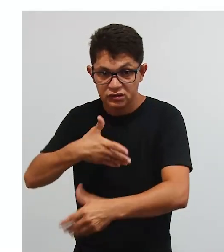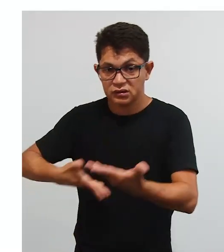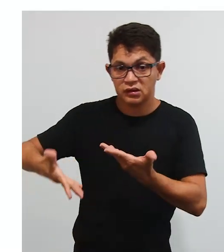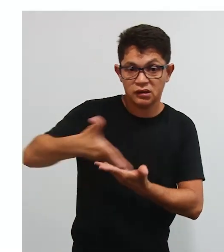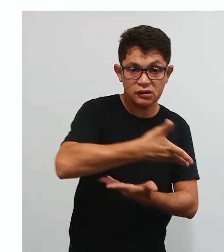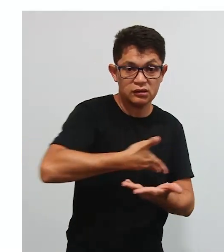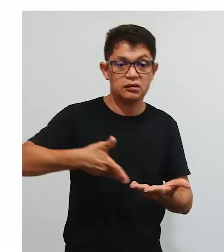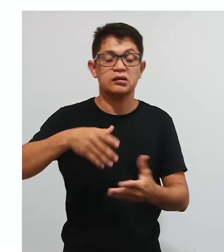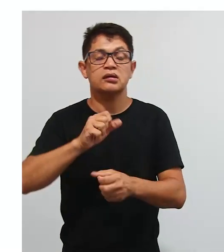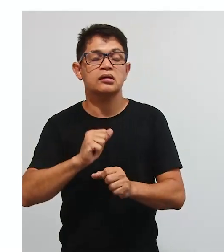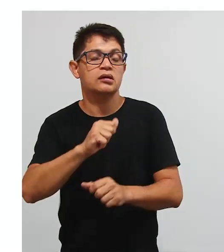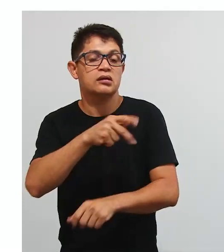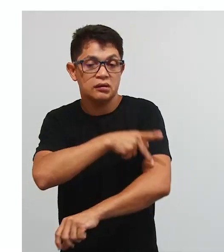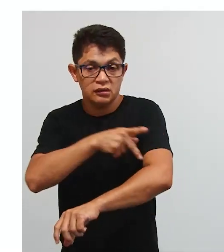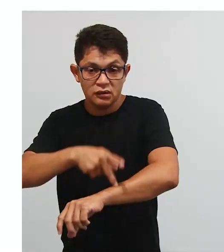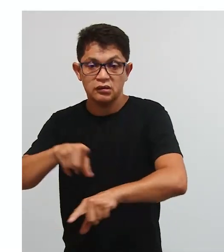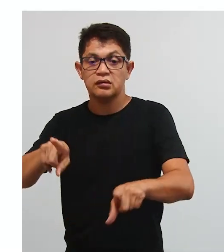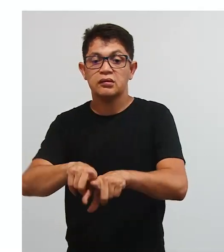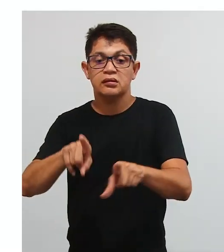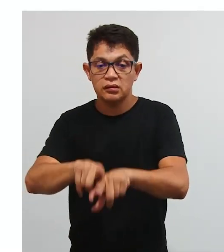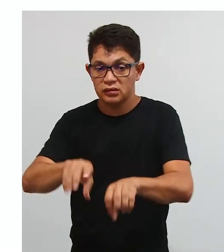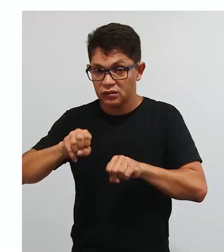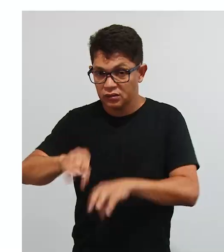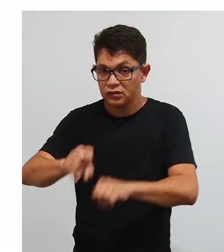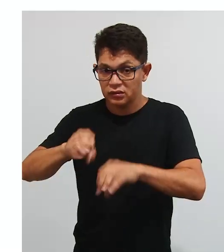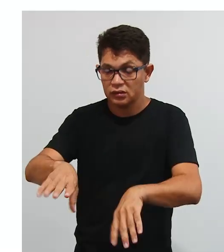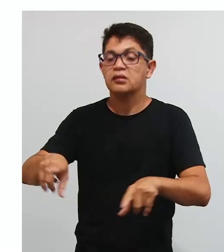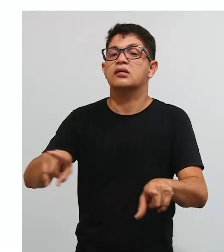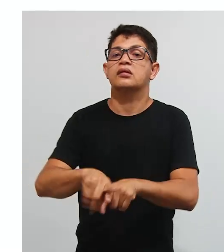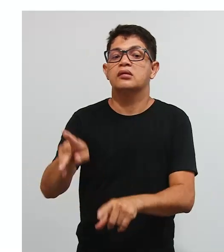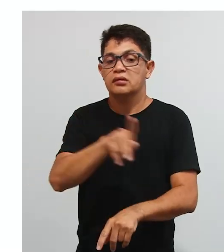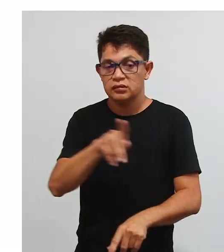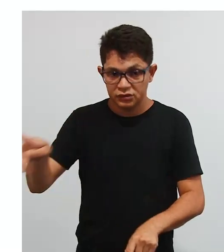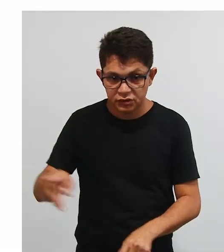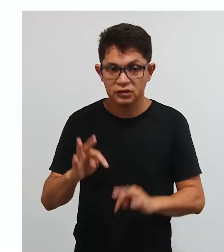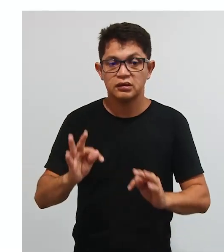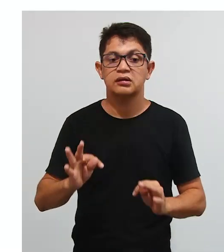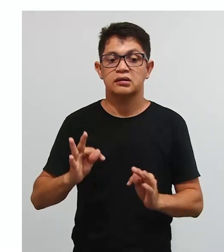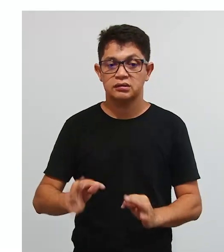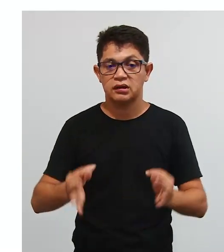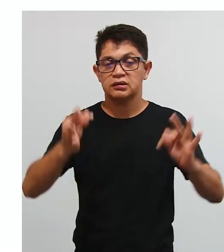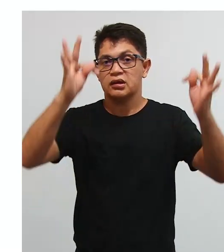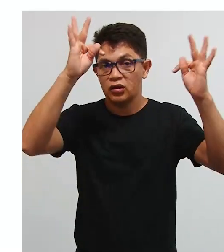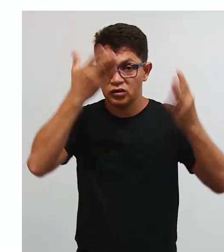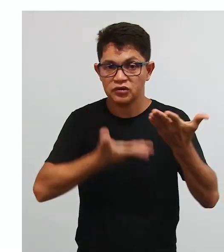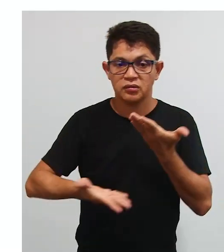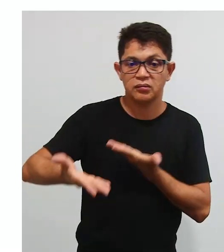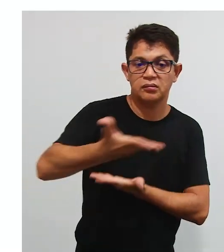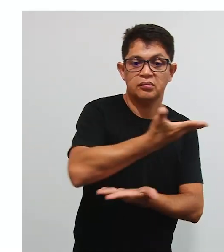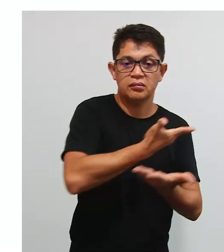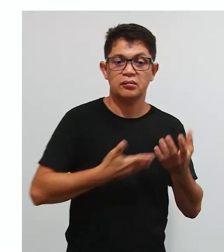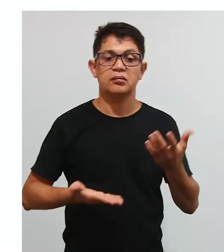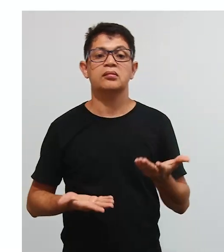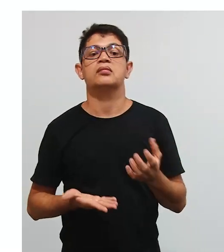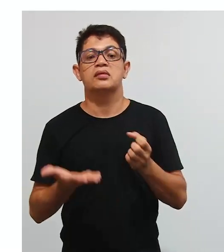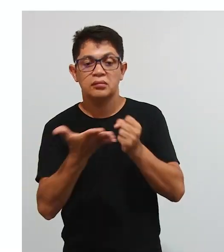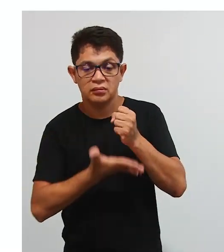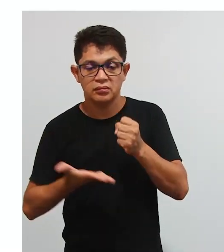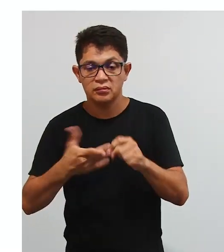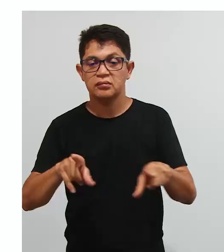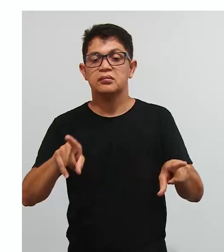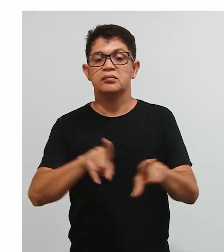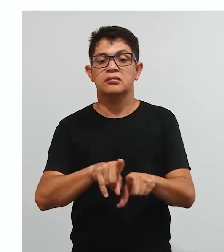professores do magistério da educação básica, técnico e tecnológico, né, são os professores aí